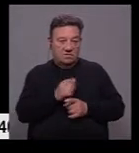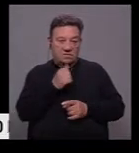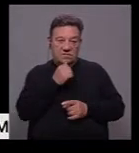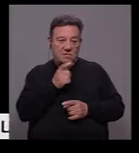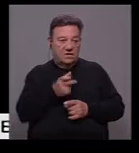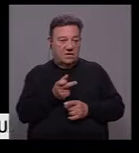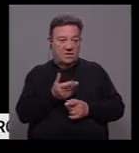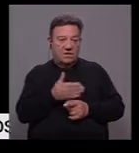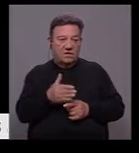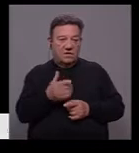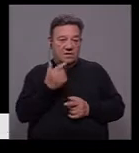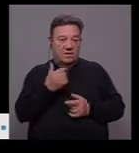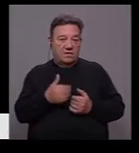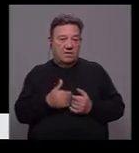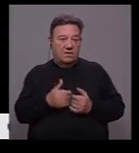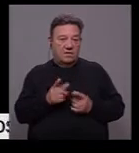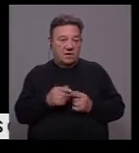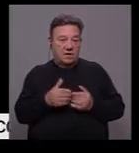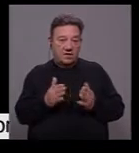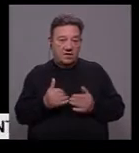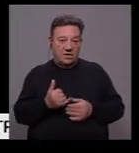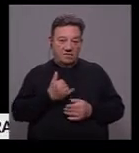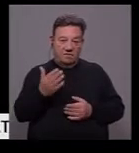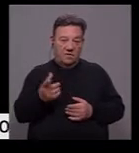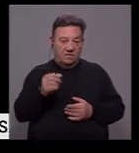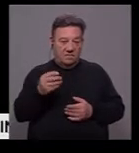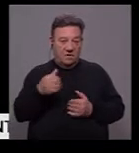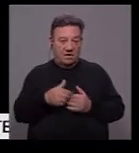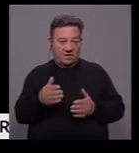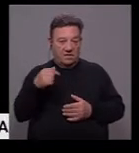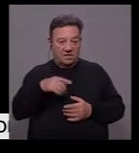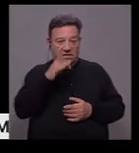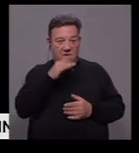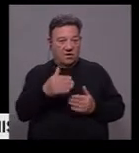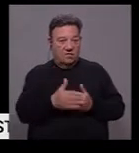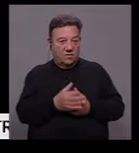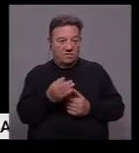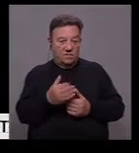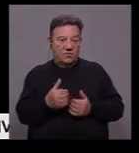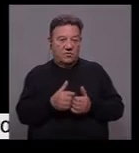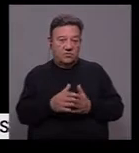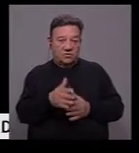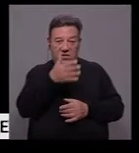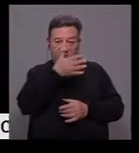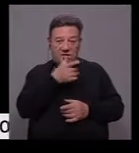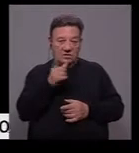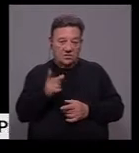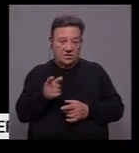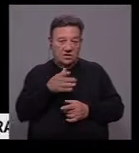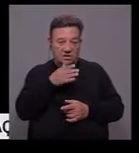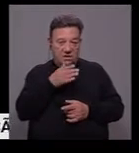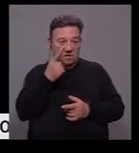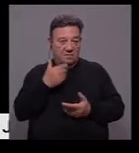irremediavelmente abertas para fora e para dentro. Se morres, morrer apesar de todas as tragédias já